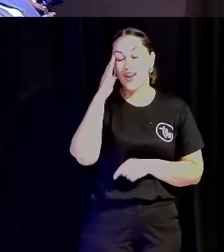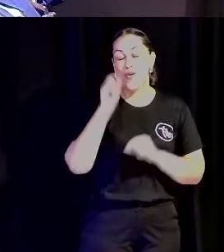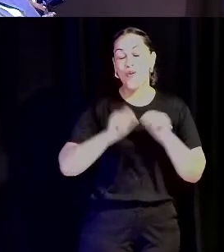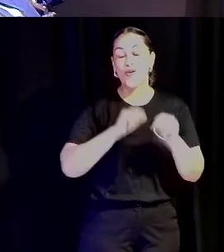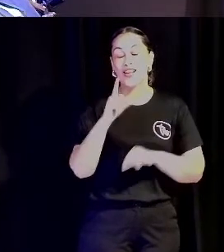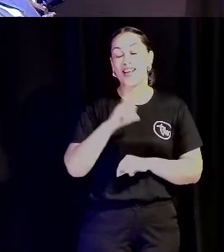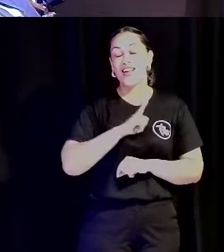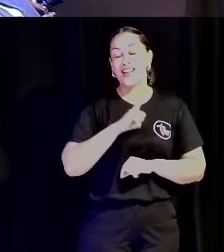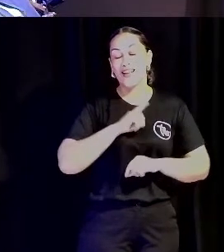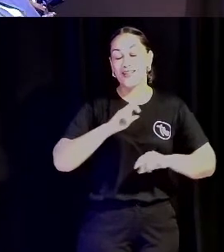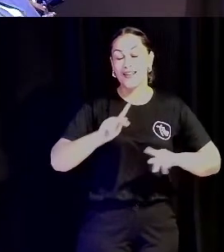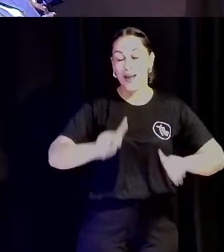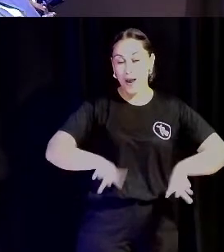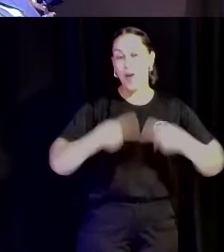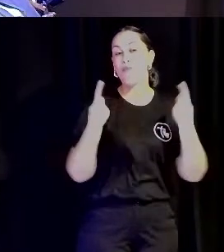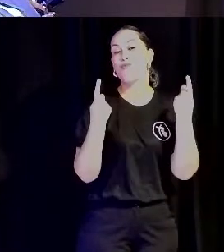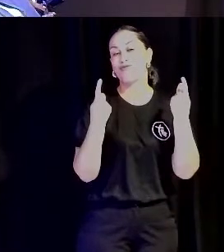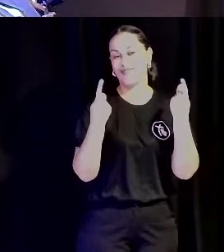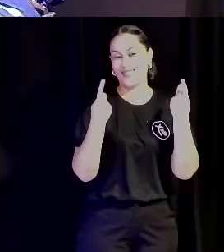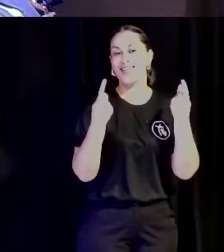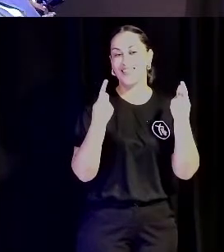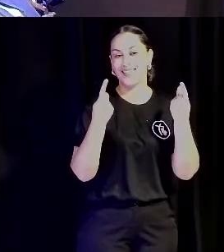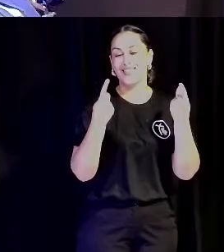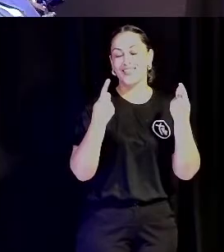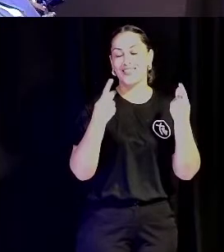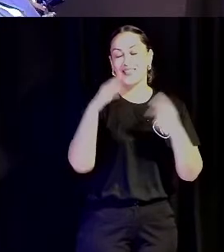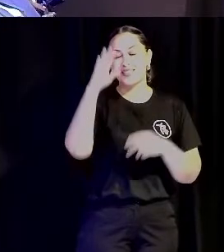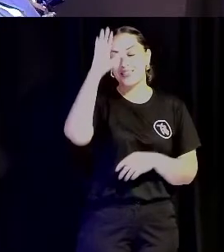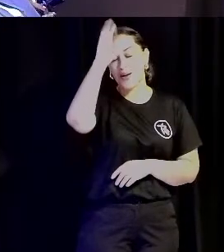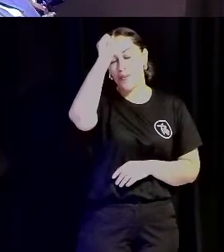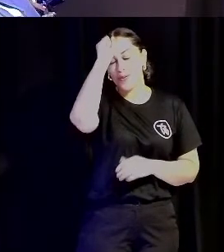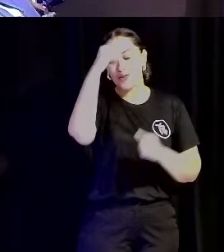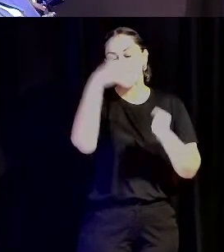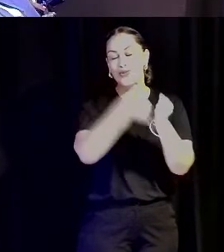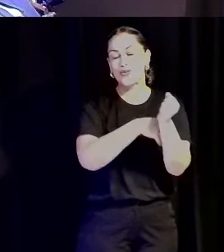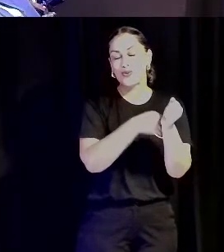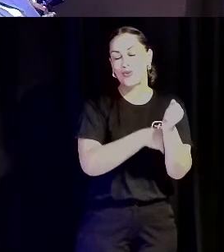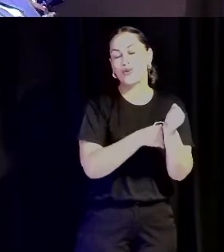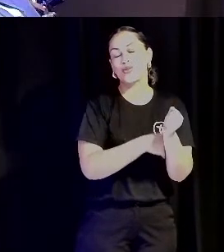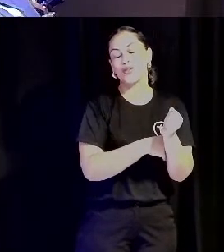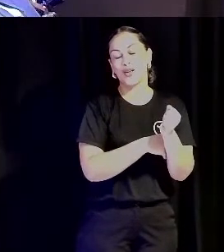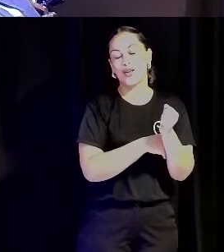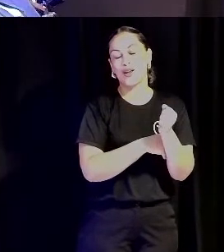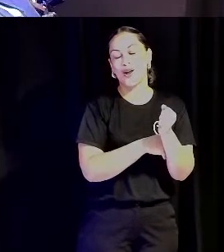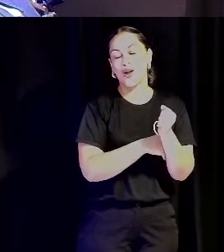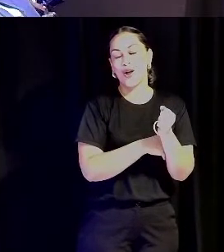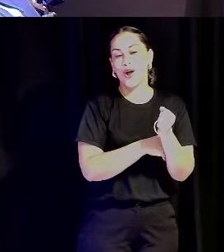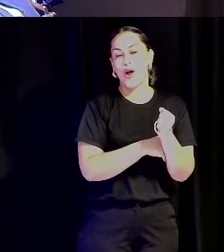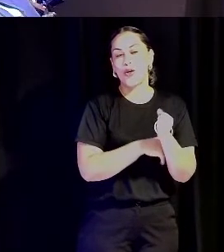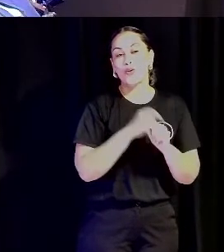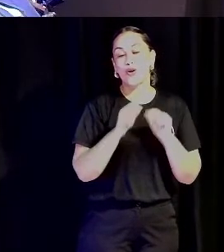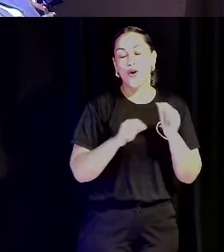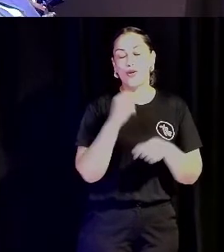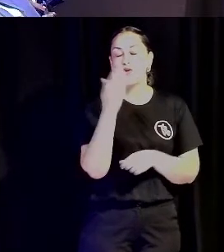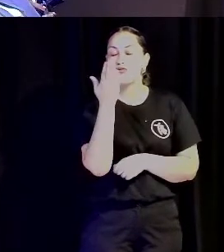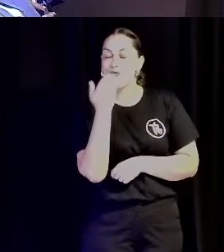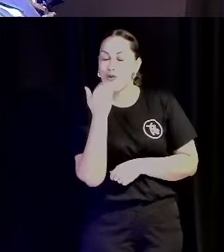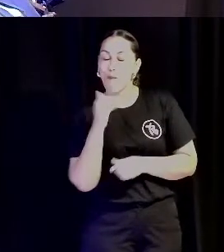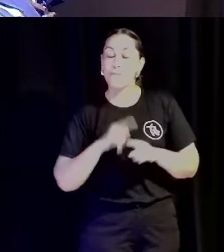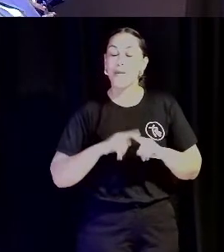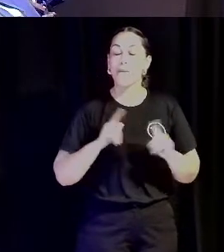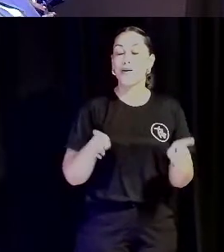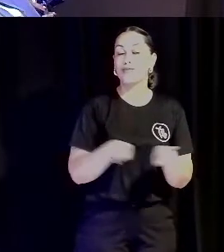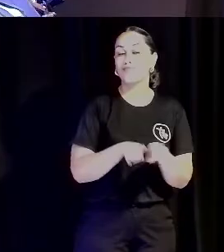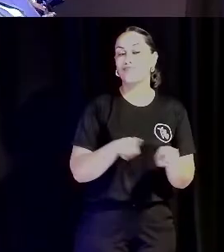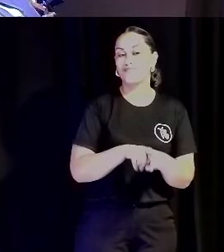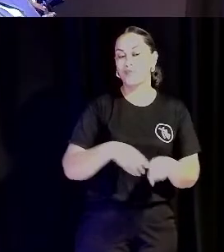o segredo de toda e qualquer circunstância, tanto de estar alimentado quanto de ter fome, tanto